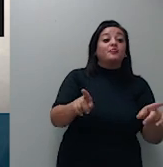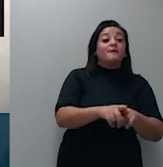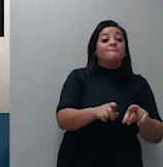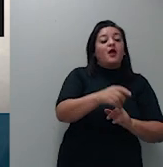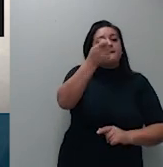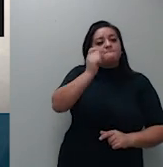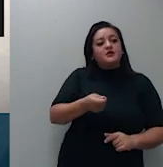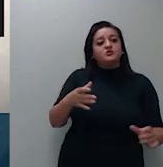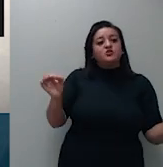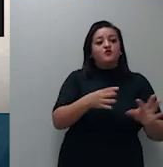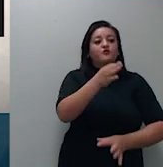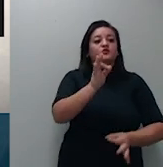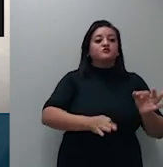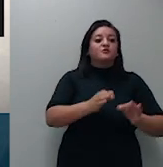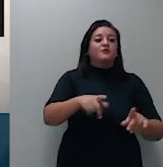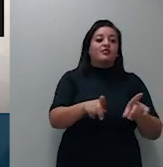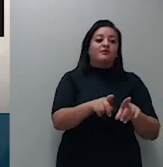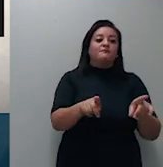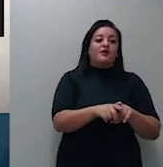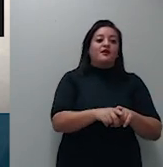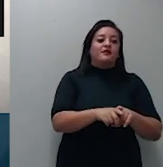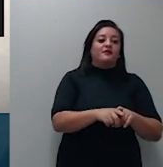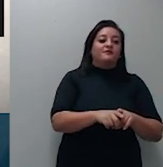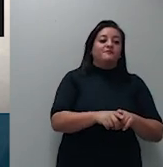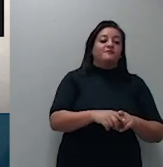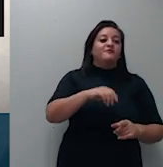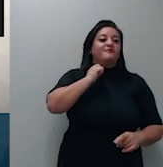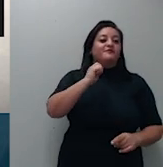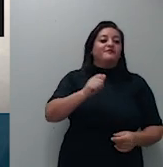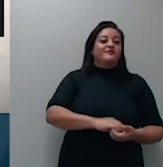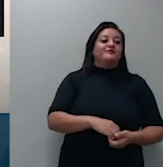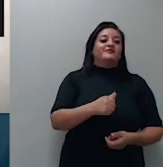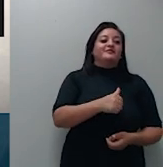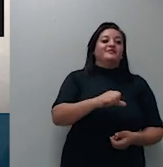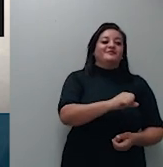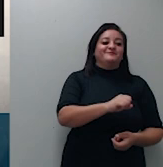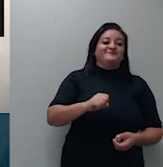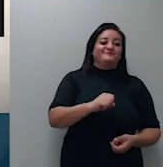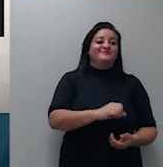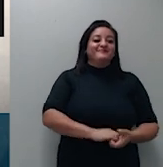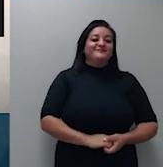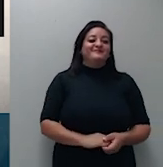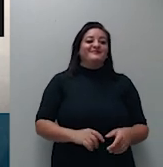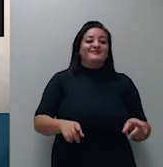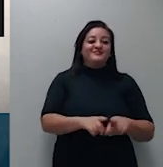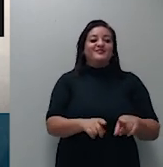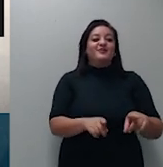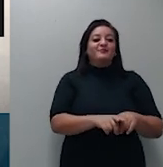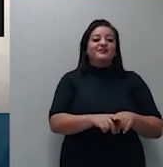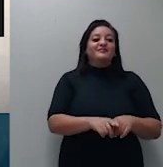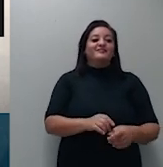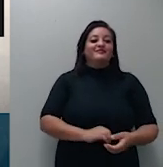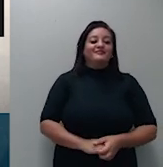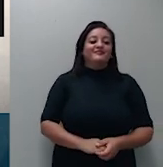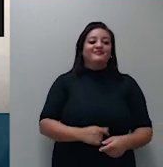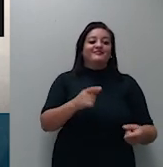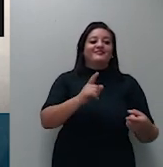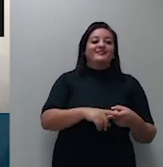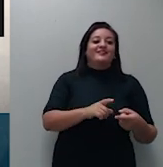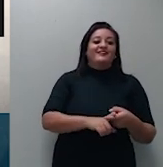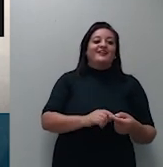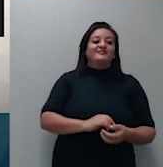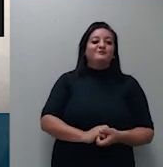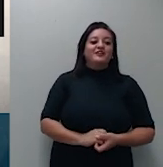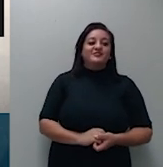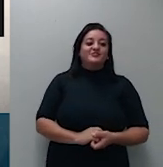por sentença transitada em julgado em abril de 1990 que é a sentença que se busca anular